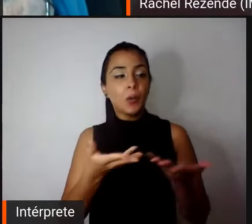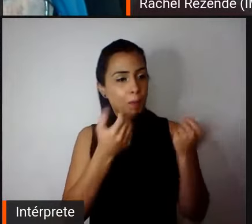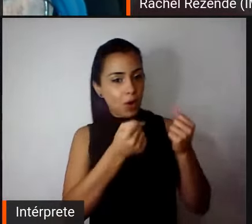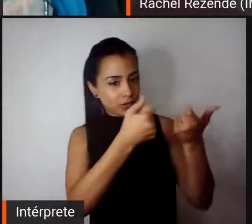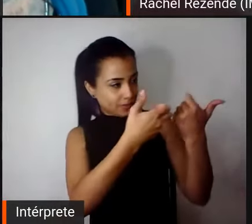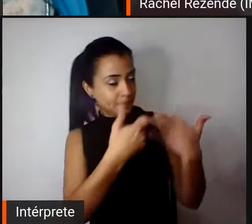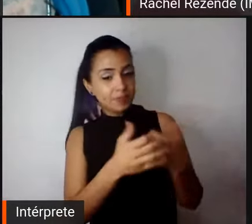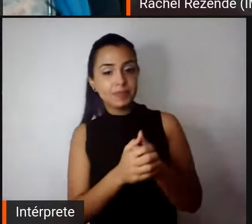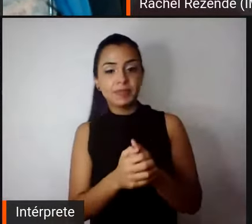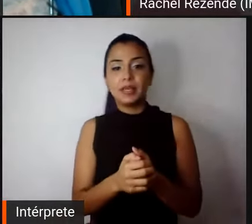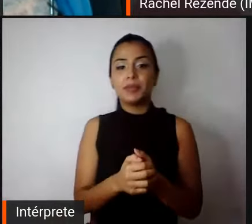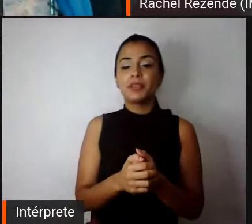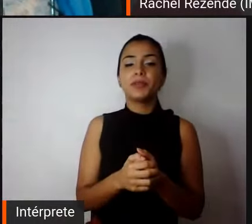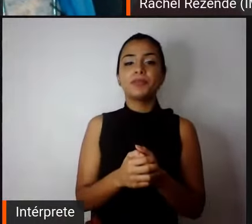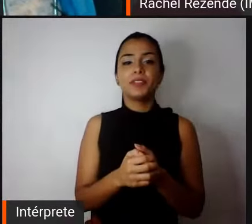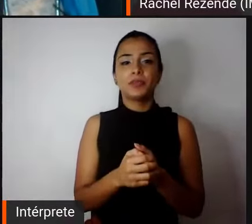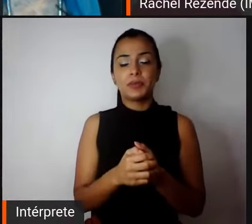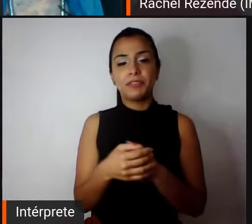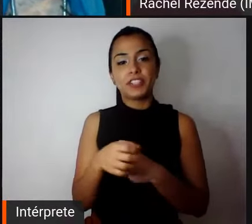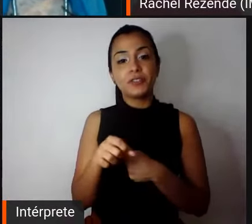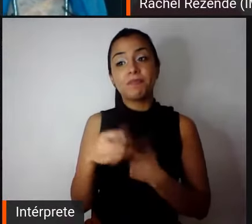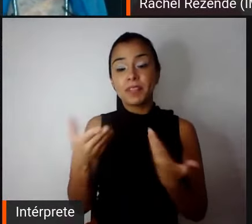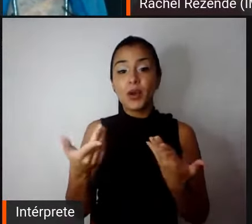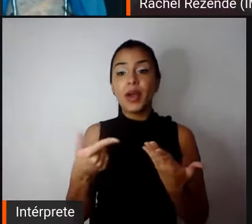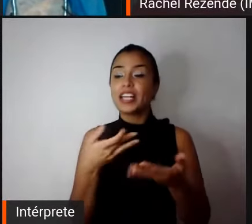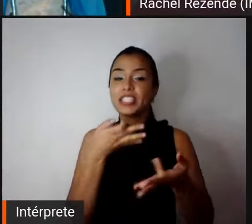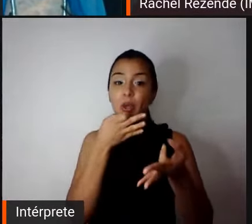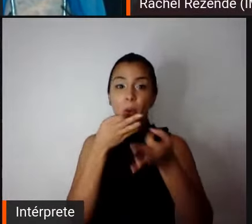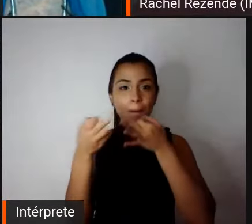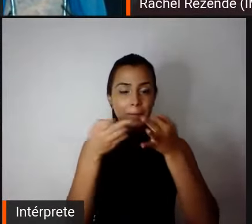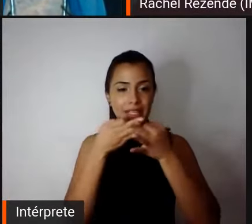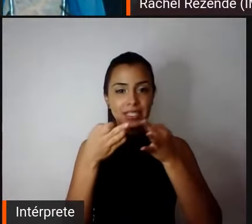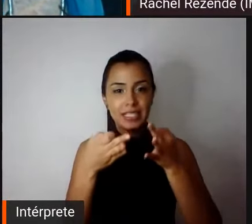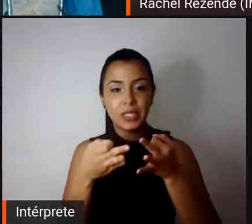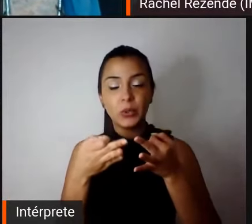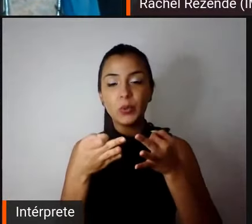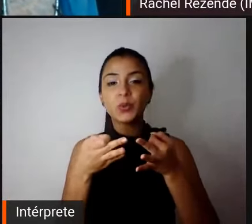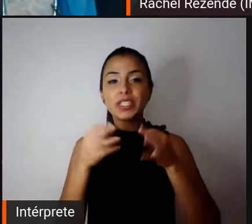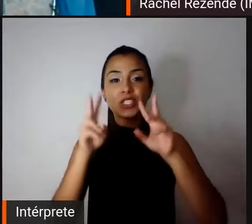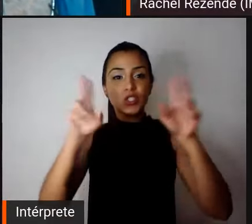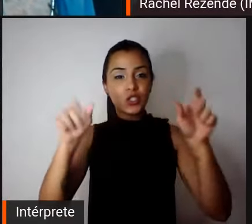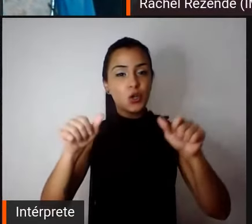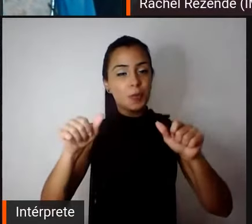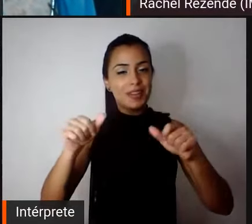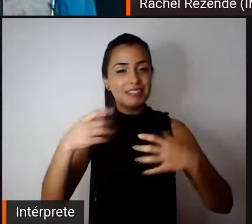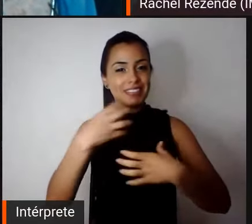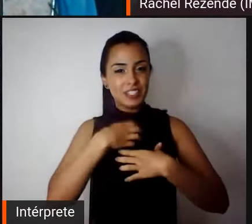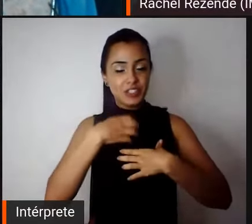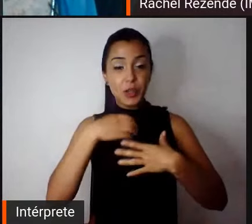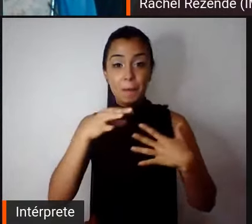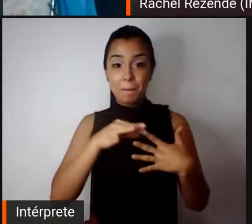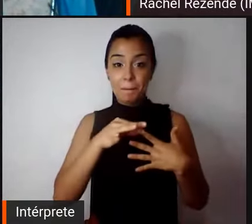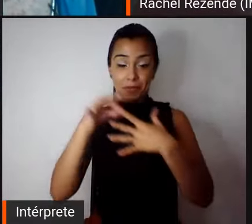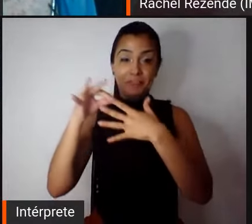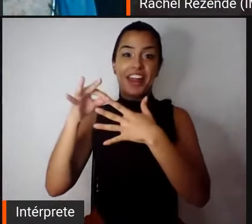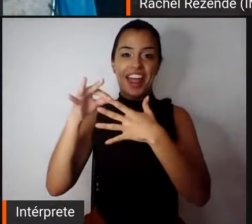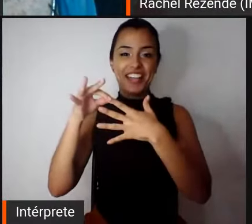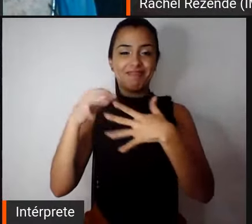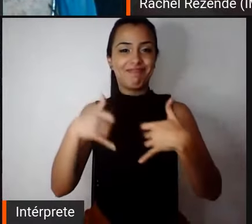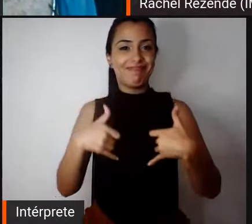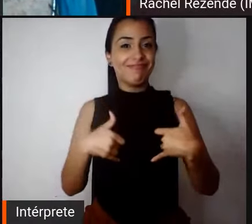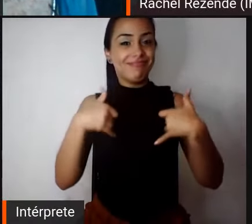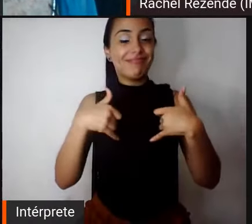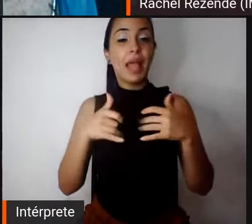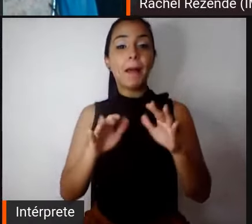Porque a gente está comentando aqui a cidade tão privilegiada, né, mas também a juventude da Maureen, né, e também